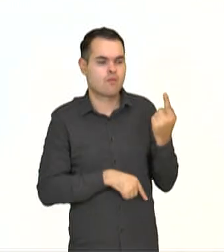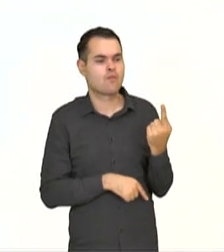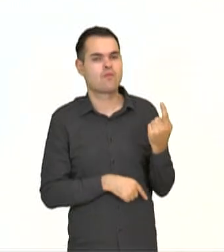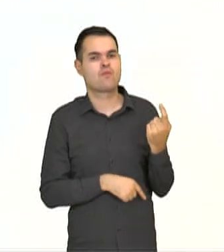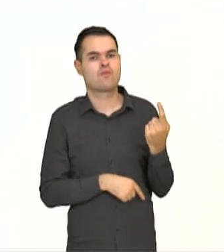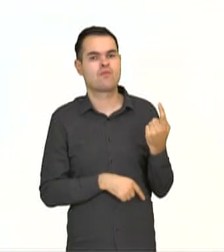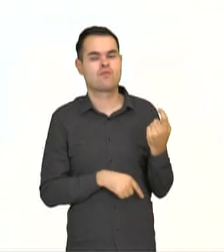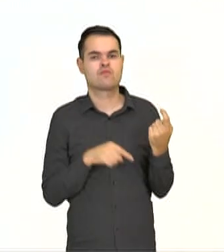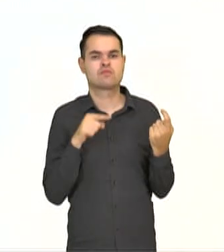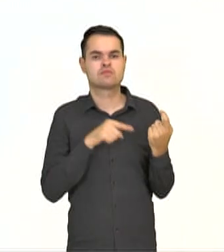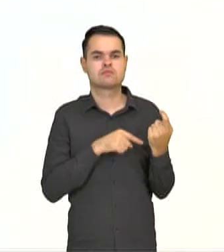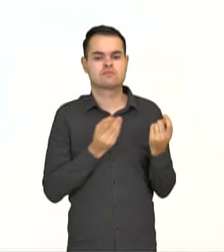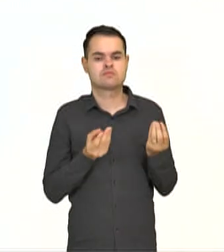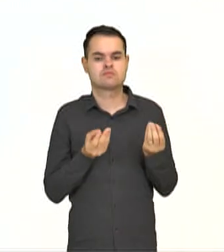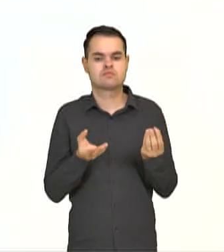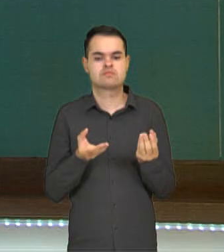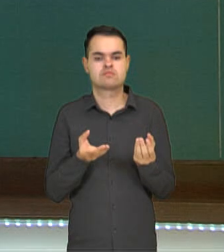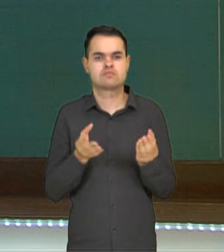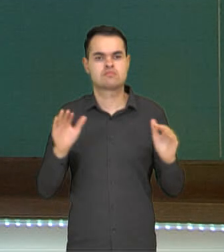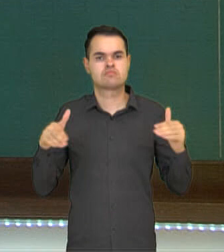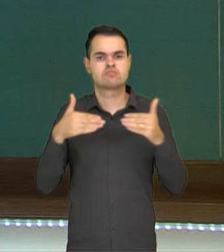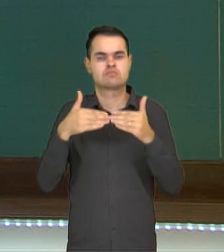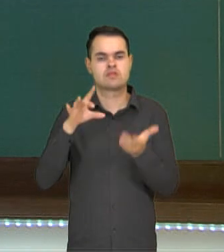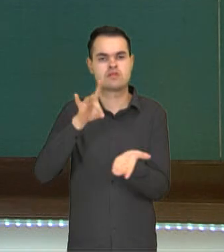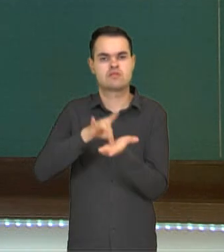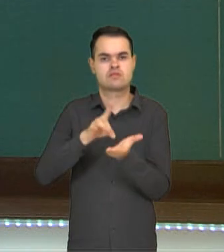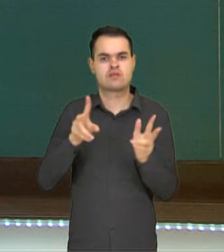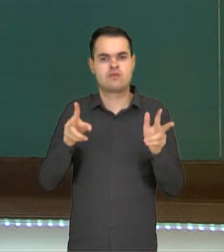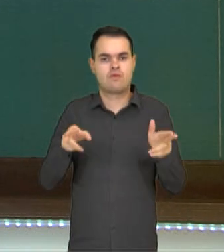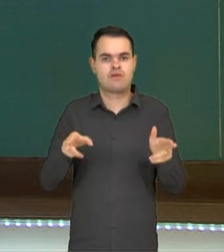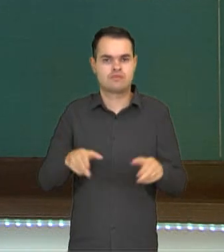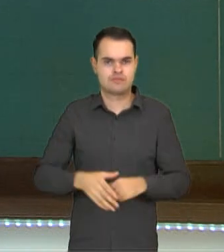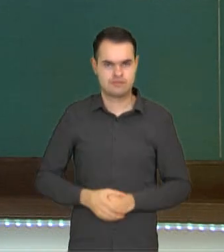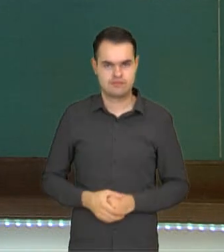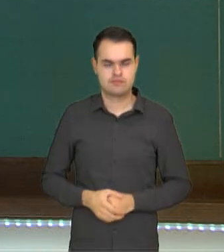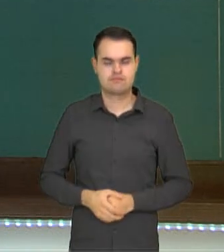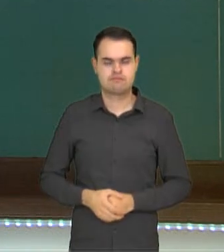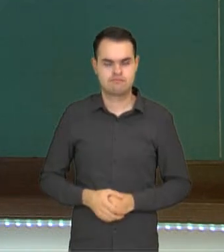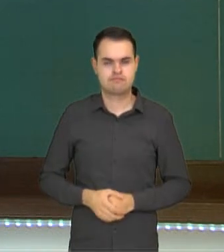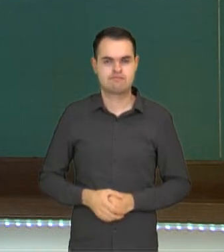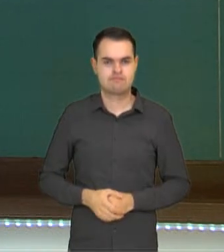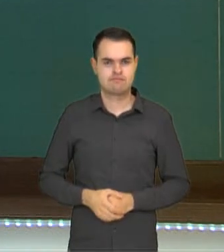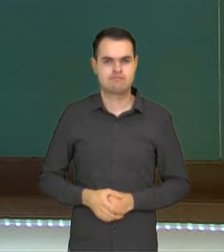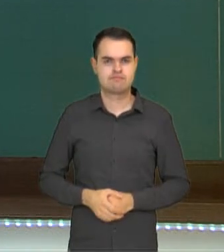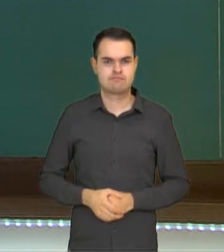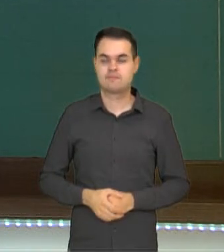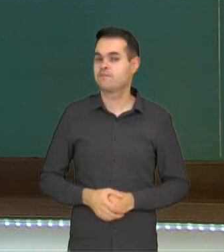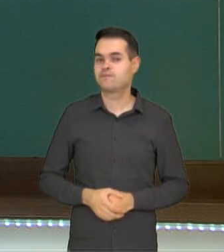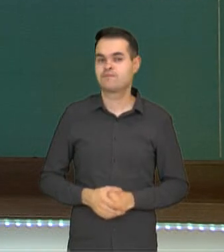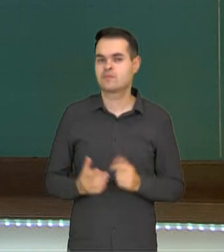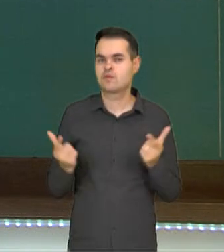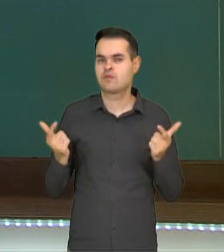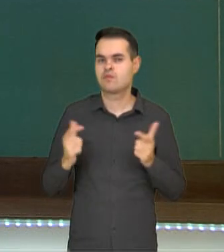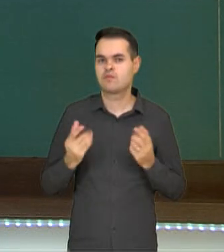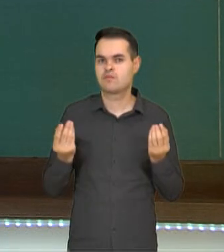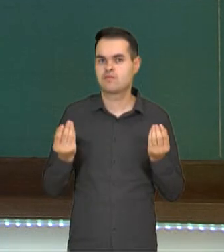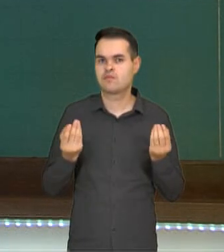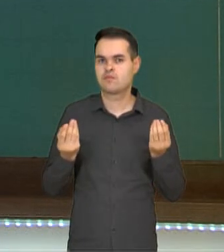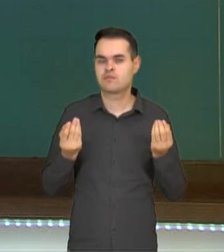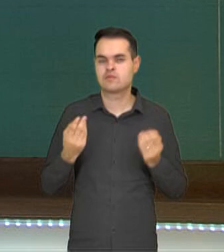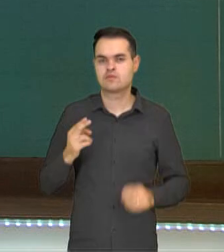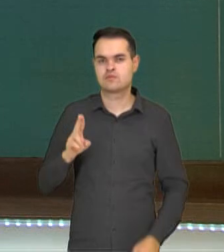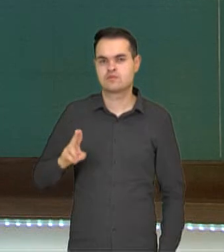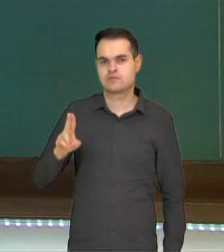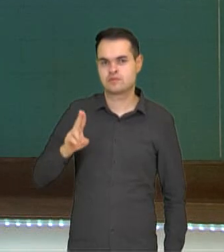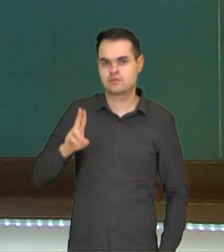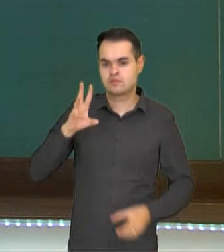que deixa, verdadeira a igualdade dessa equação. Muito bem, é isso aí. Onde usaremos essa raiz